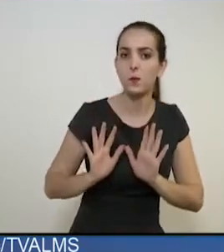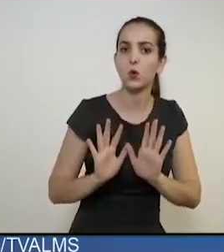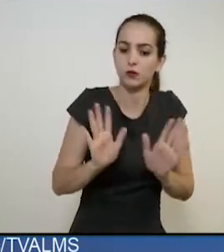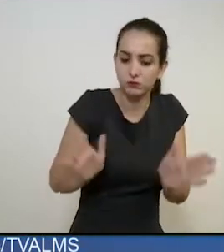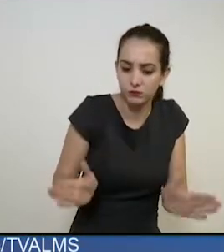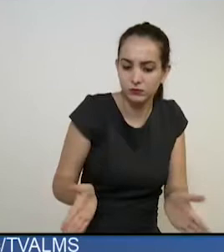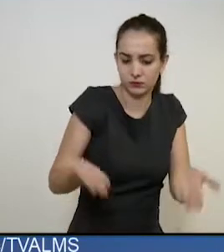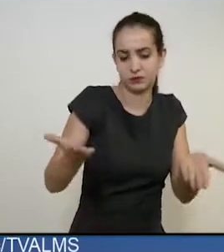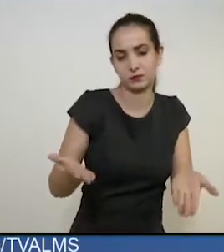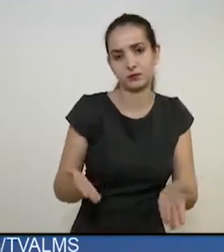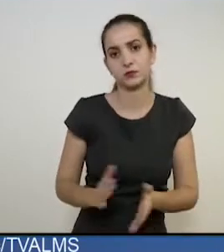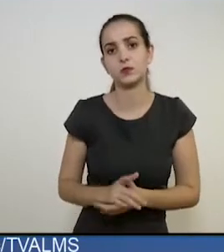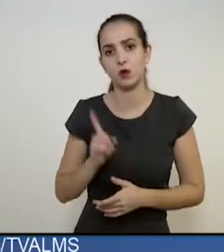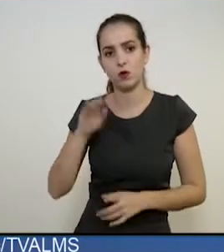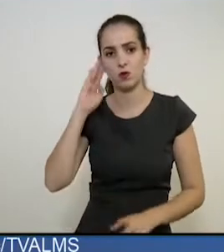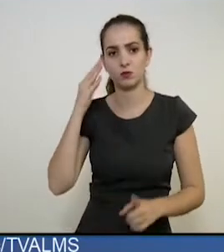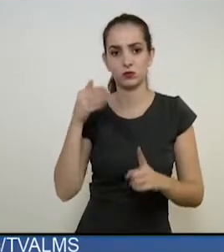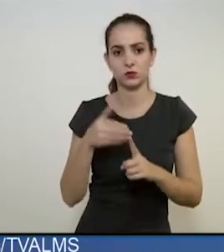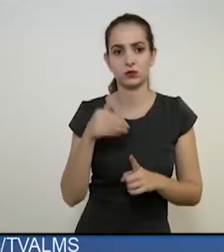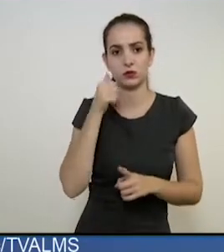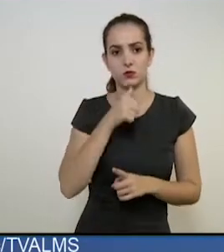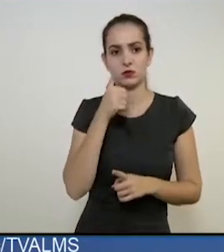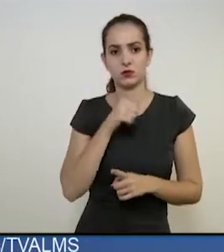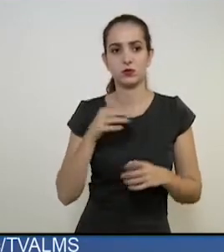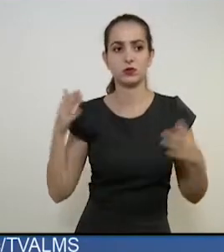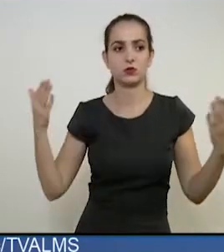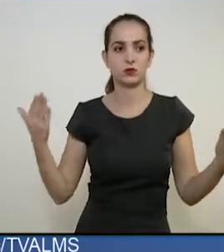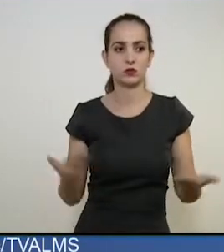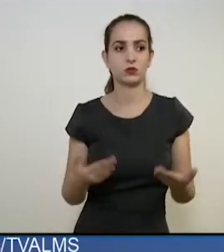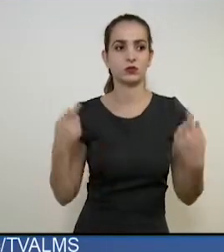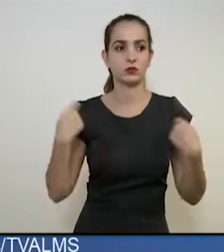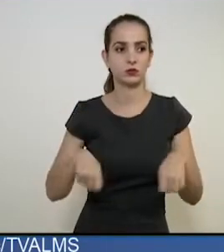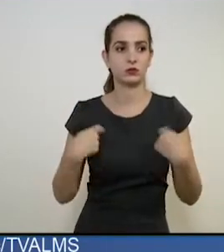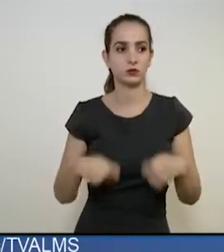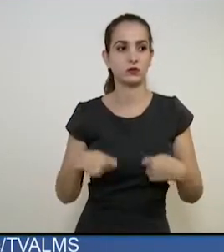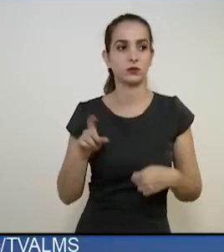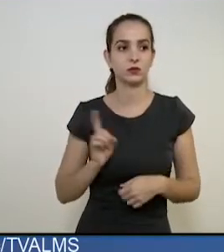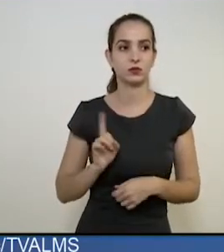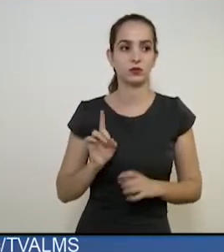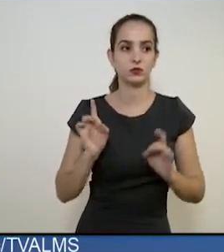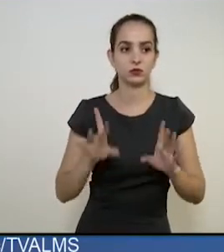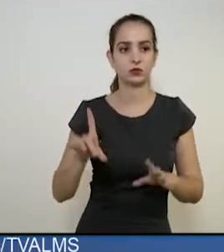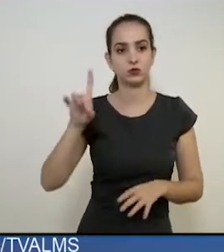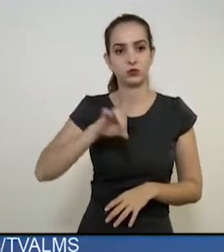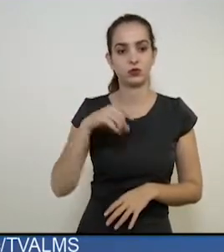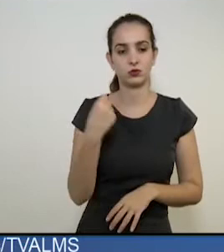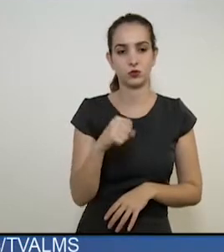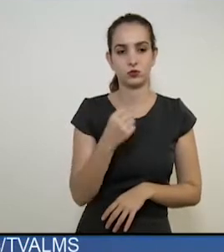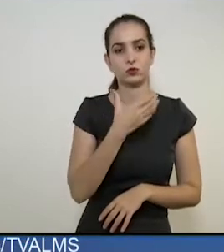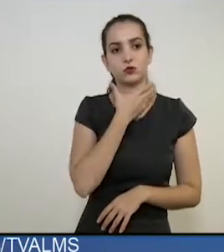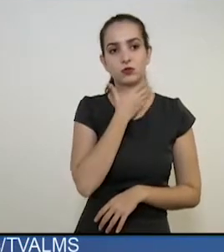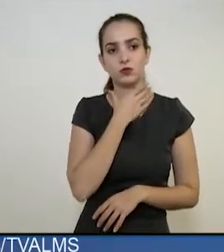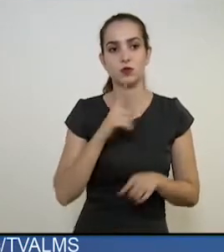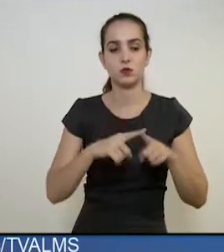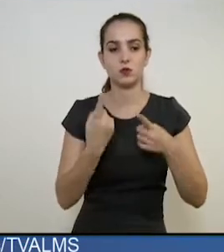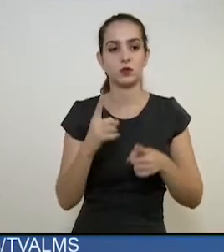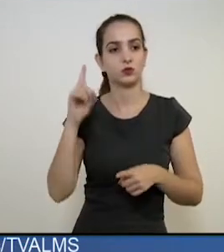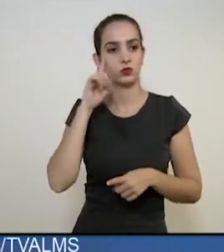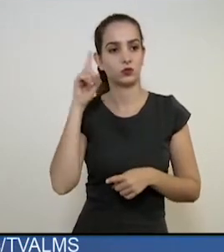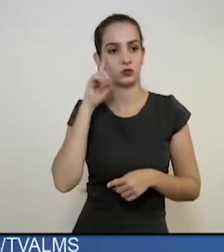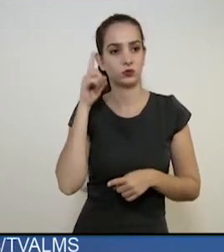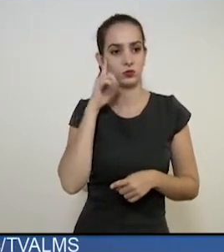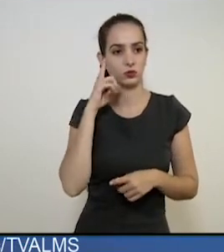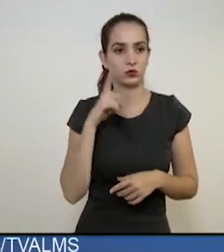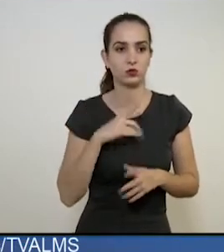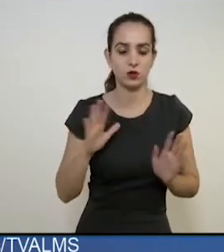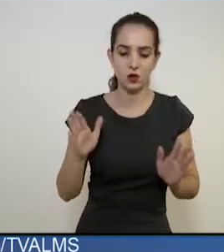Essa é a função da mulher moderna nos dias atuais e precisa, não apenas no 8 de março, mas todos os dias receber a